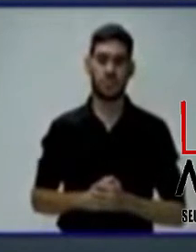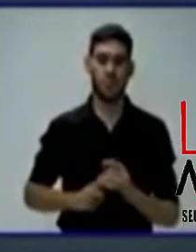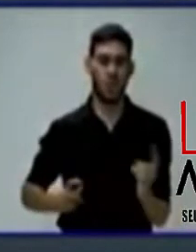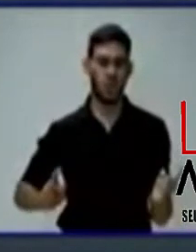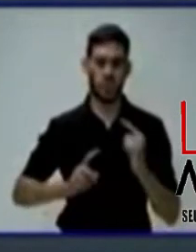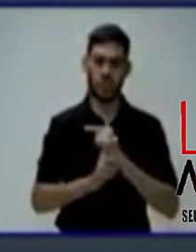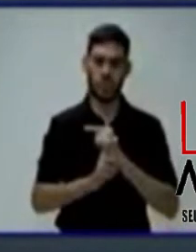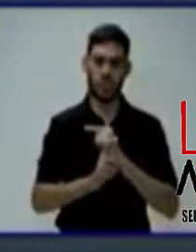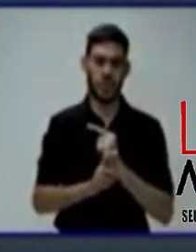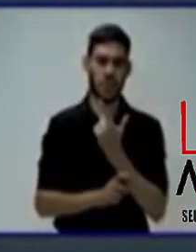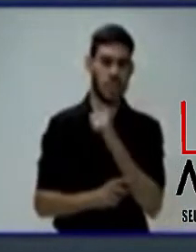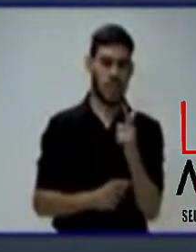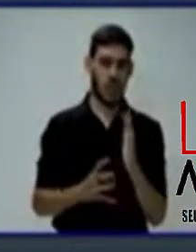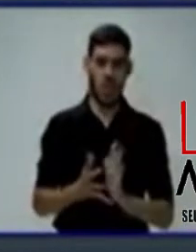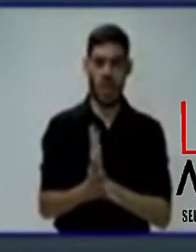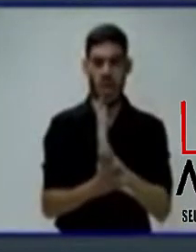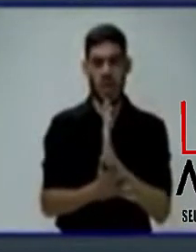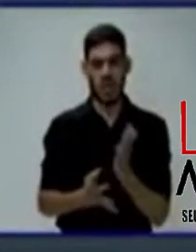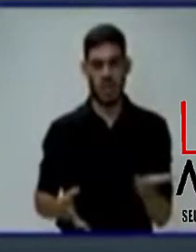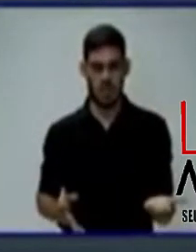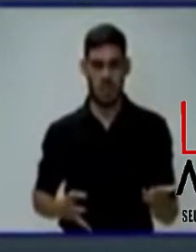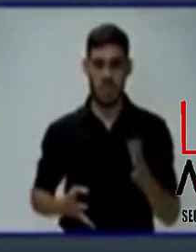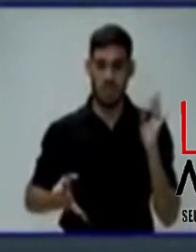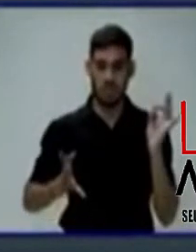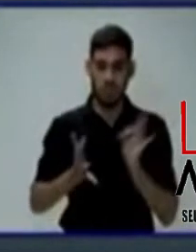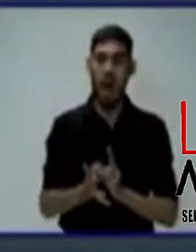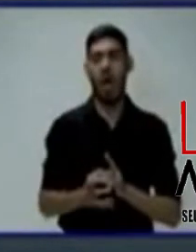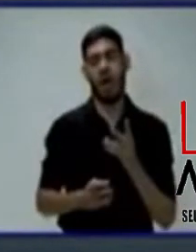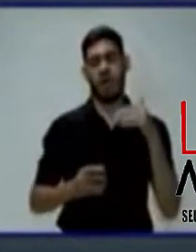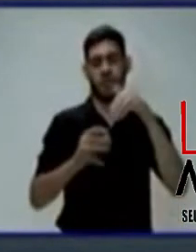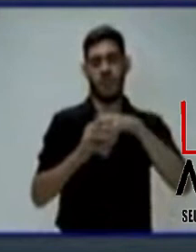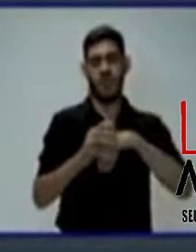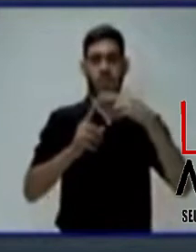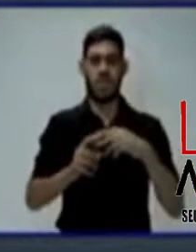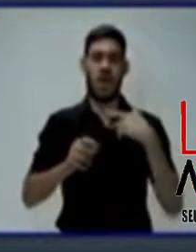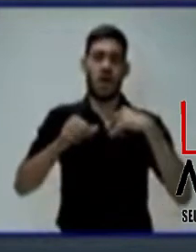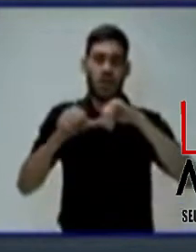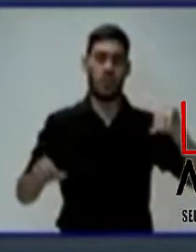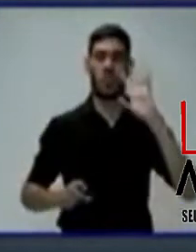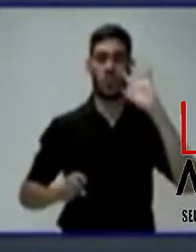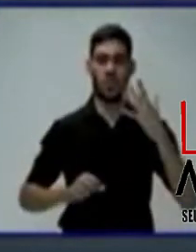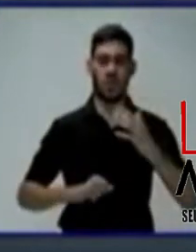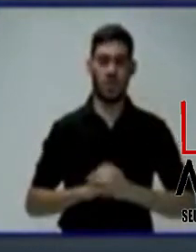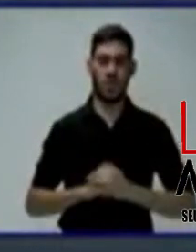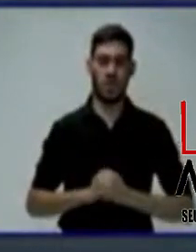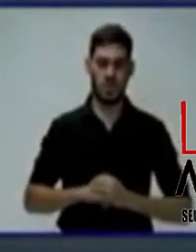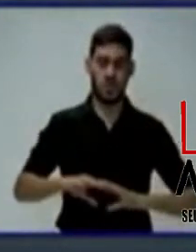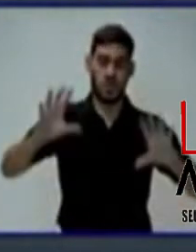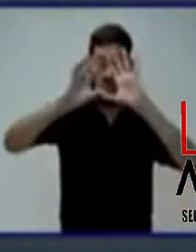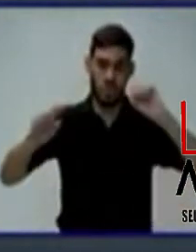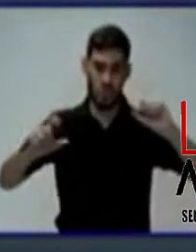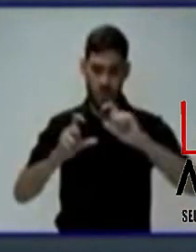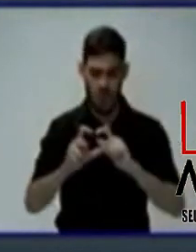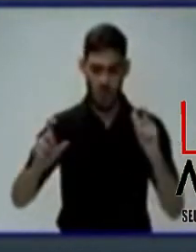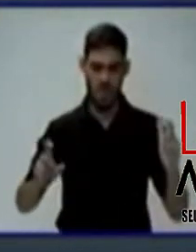divergência no caso concreto ao voto do relator, eu proclamo o resultado. O tribunal, por